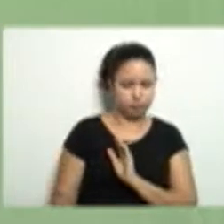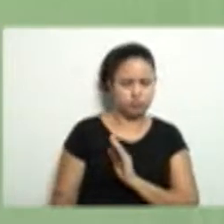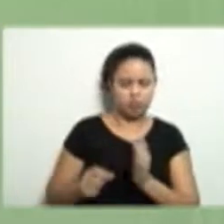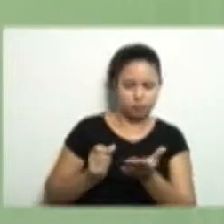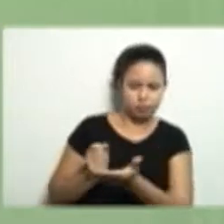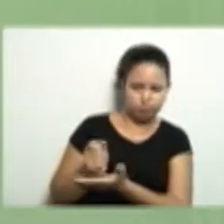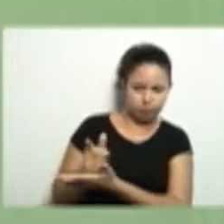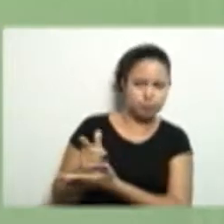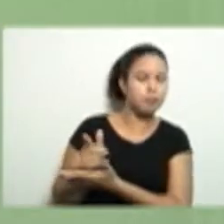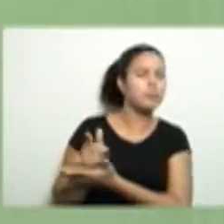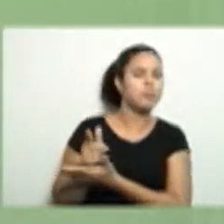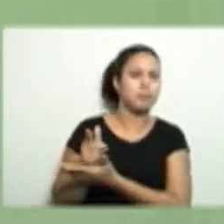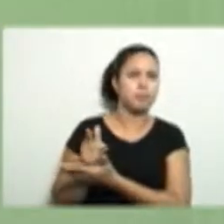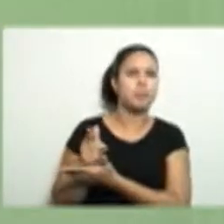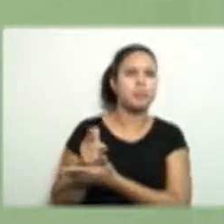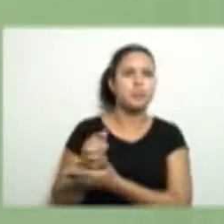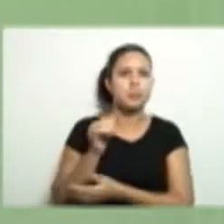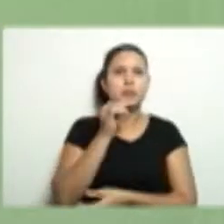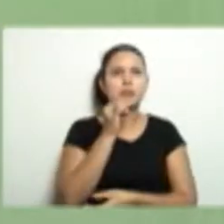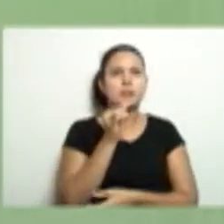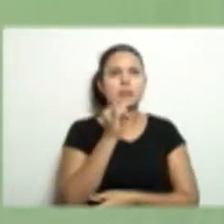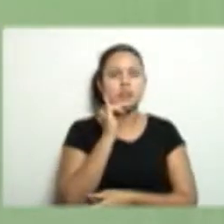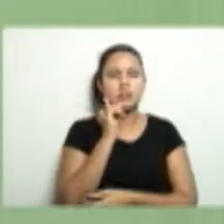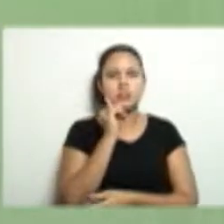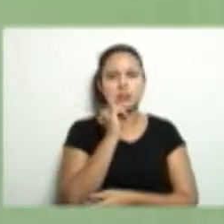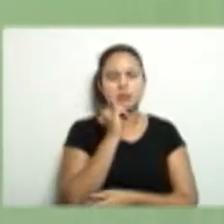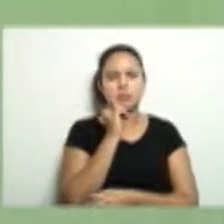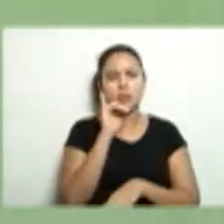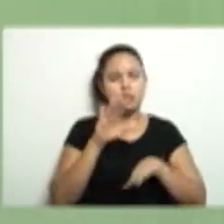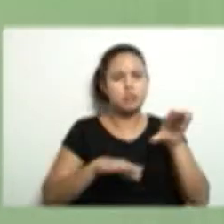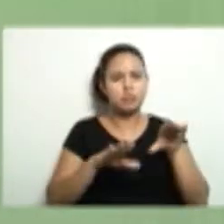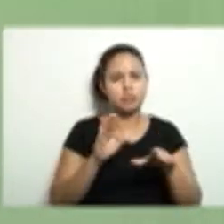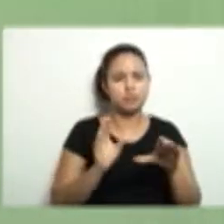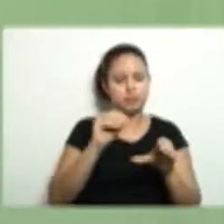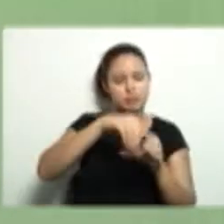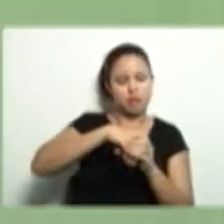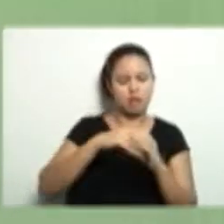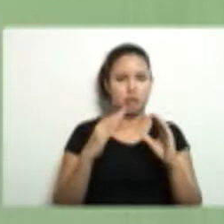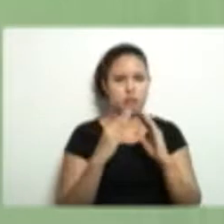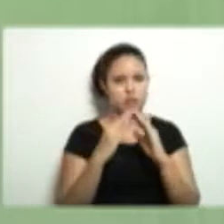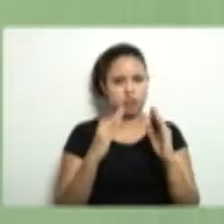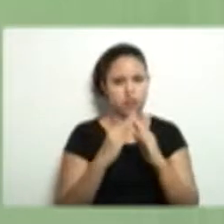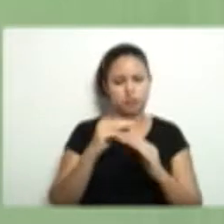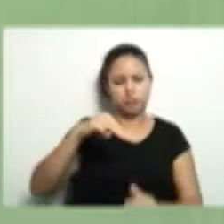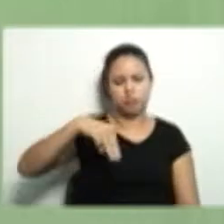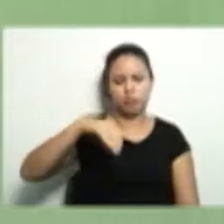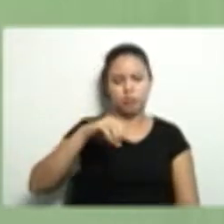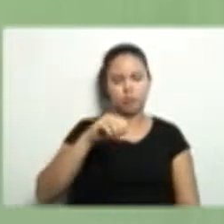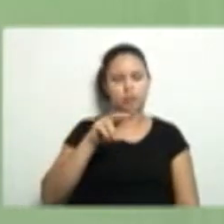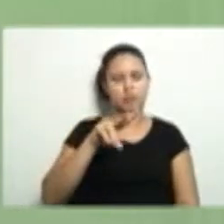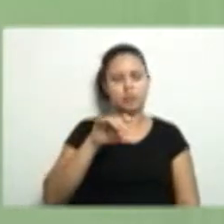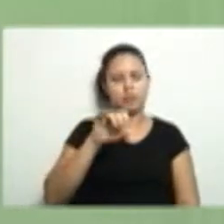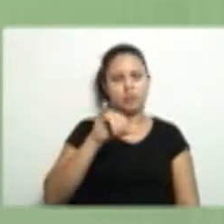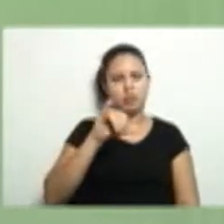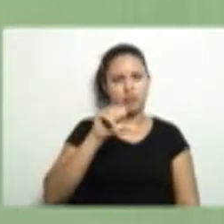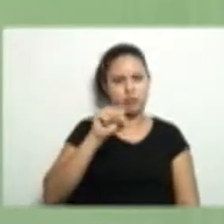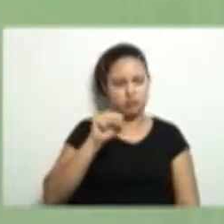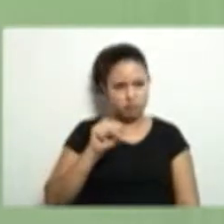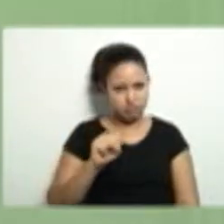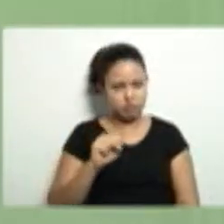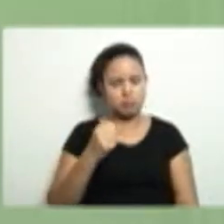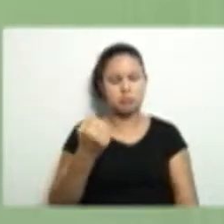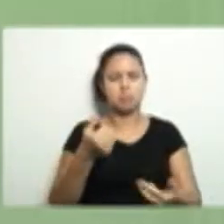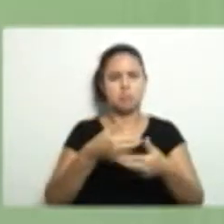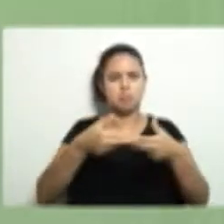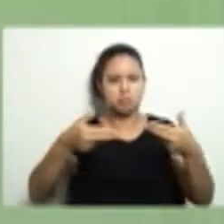específico. Por exemplo, a gente pode estar falando de móveis planejados, da confecção customizada de tralhas